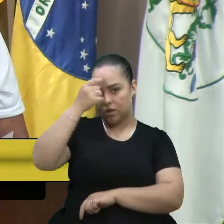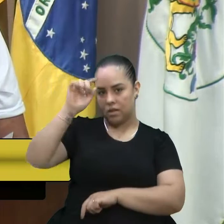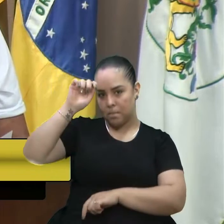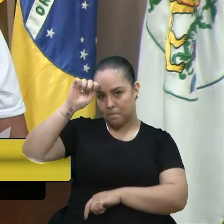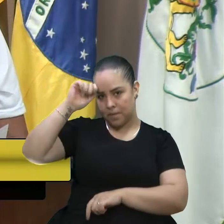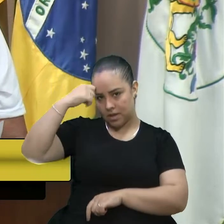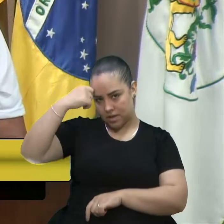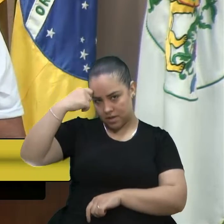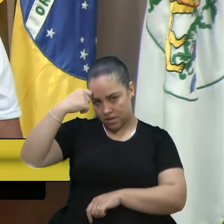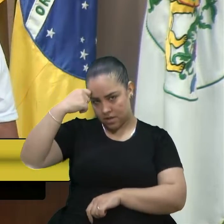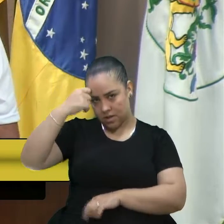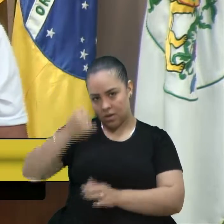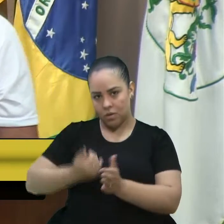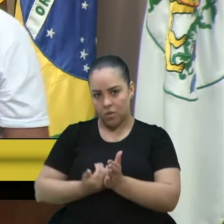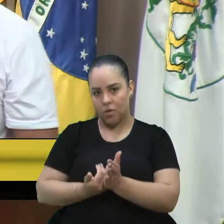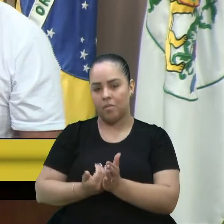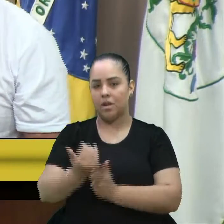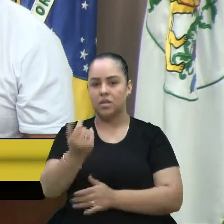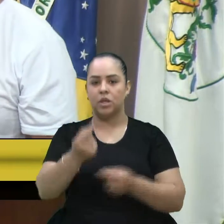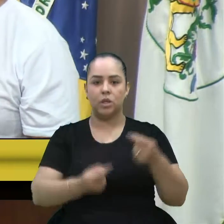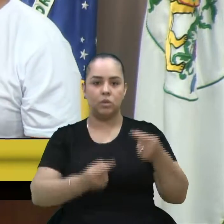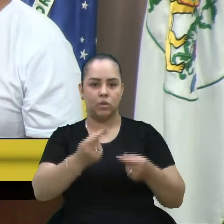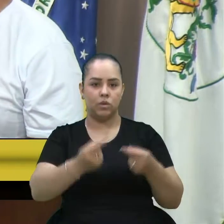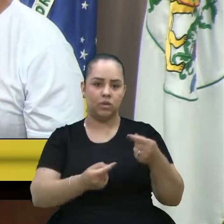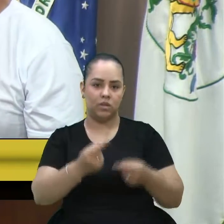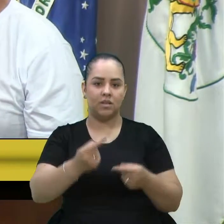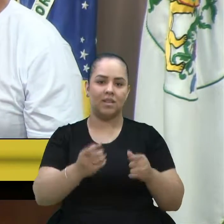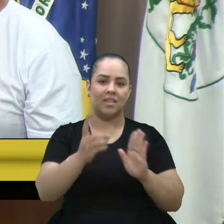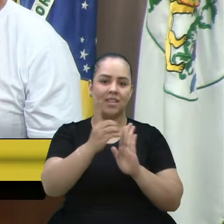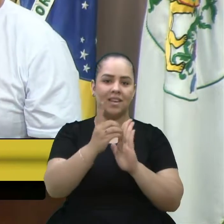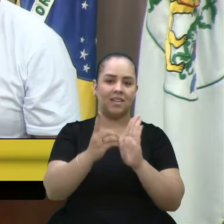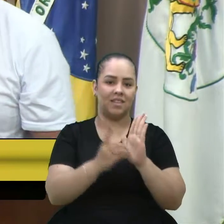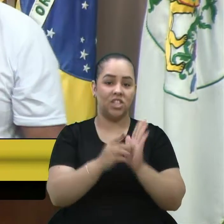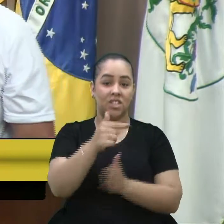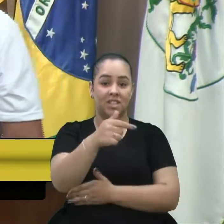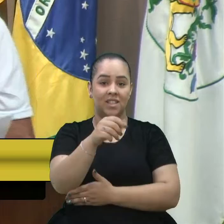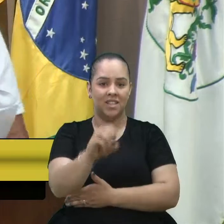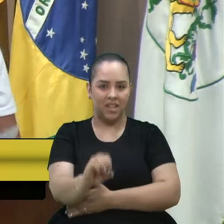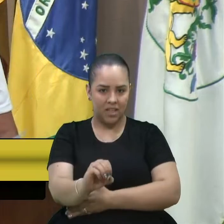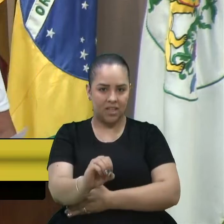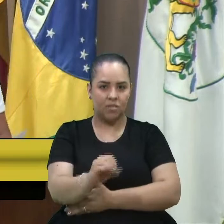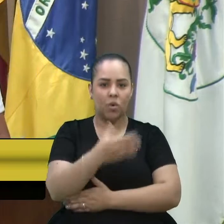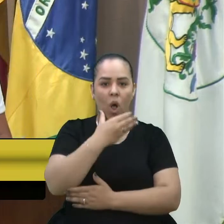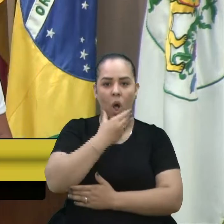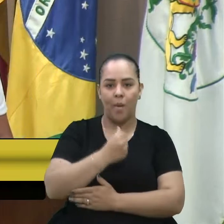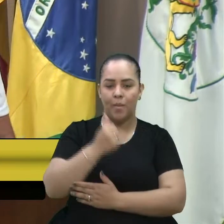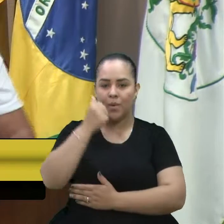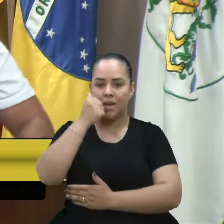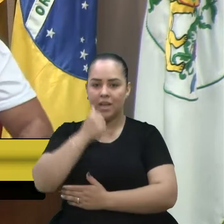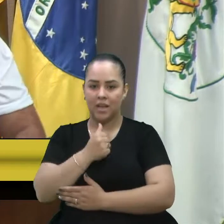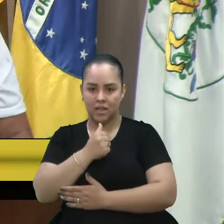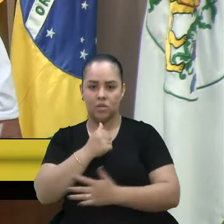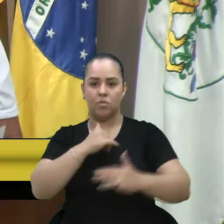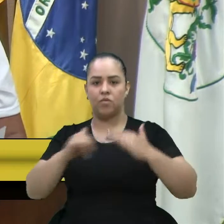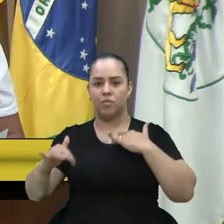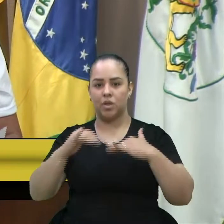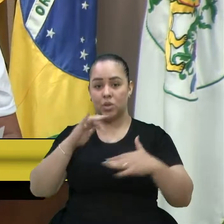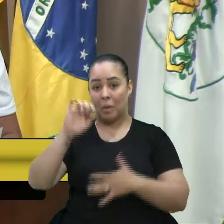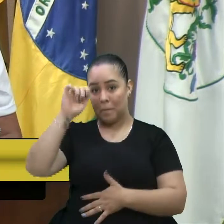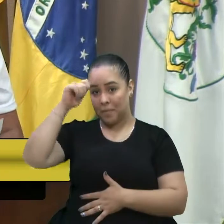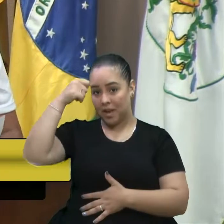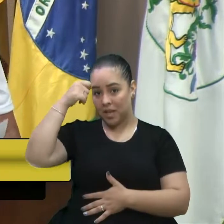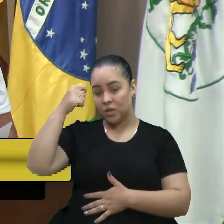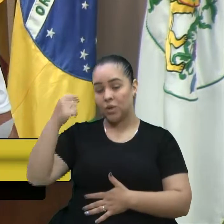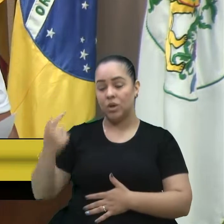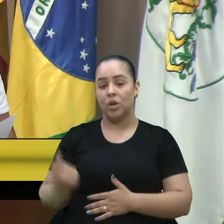Negra, ele começa a ser discutido a década de 70 por homens e mulheres do movimento negro e um gaúcho,